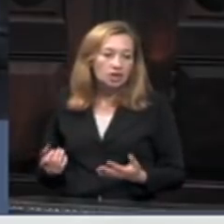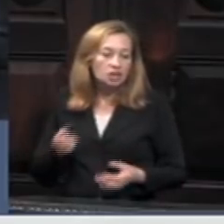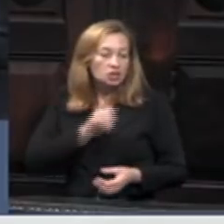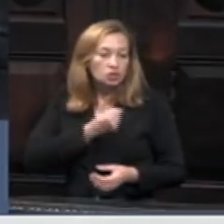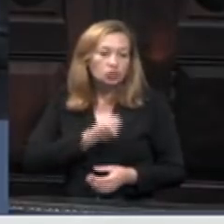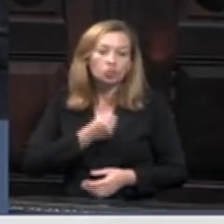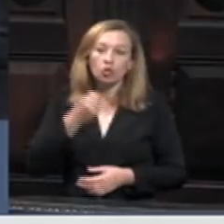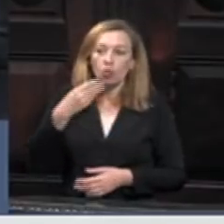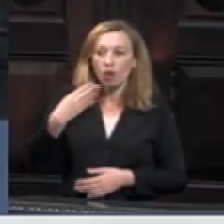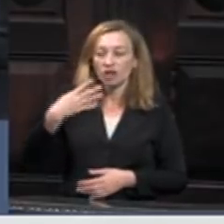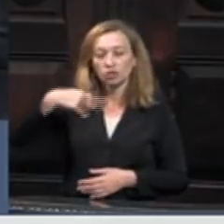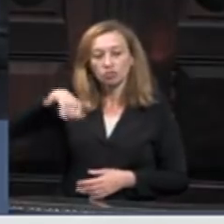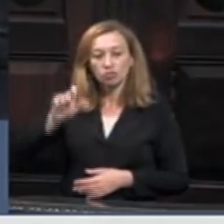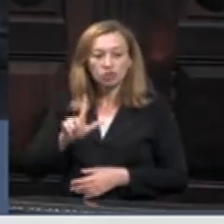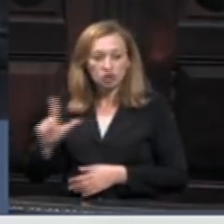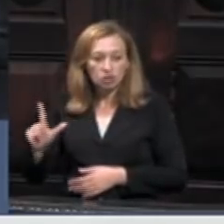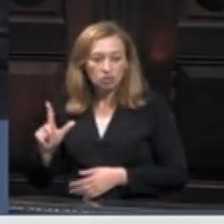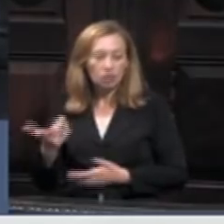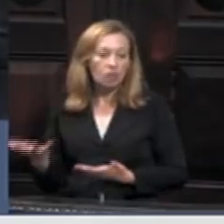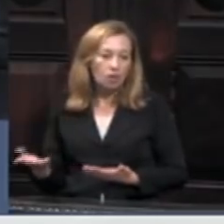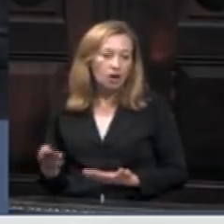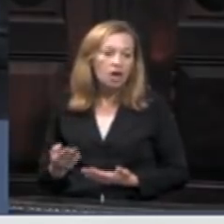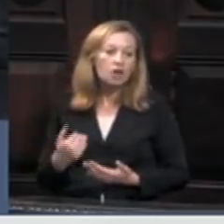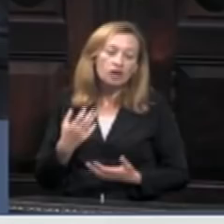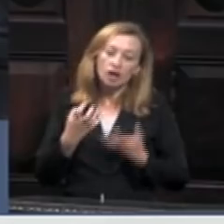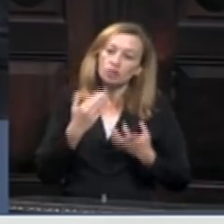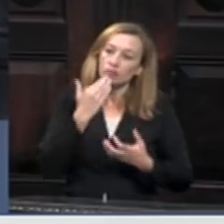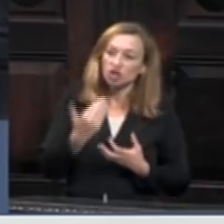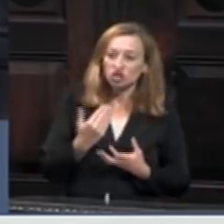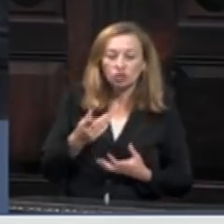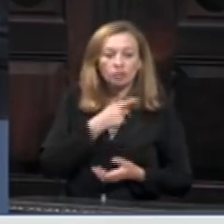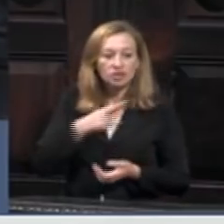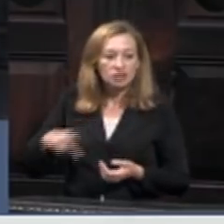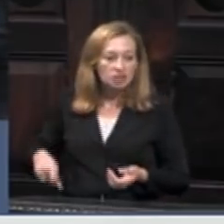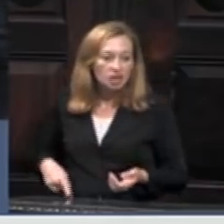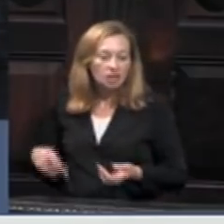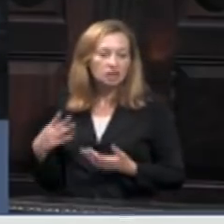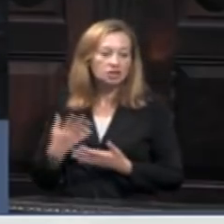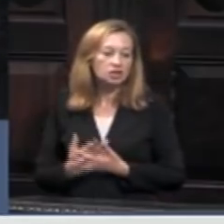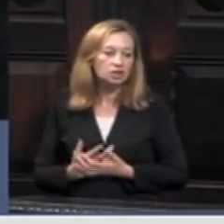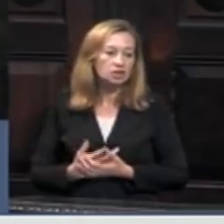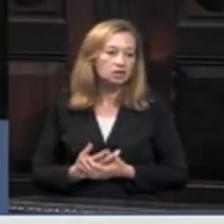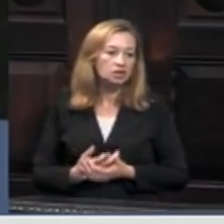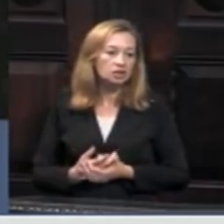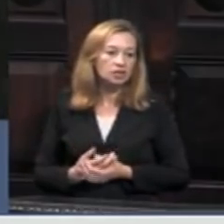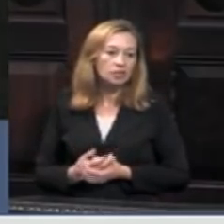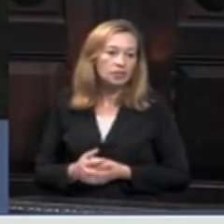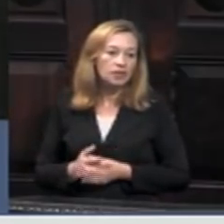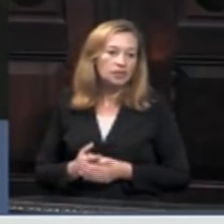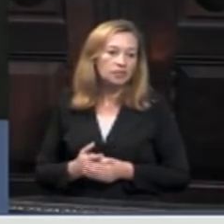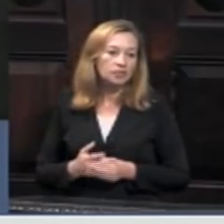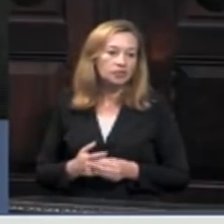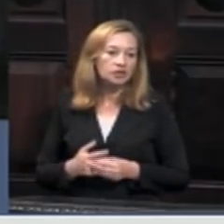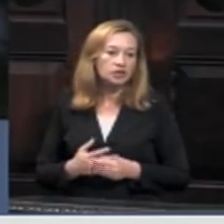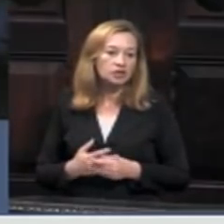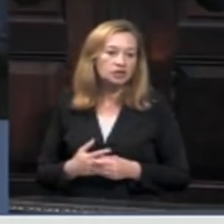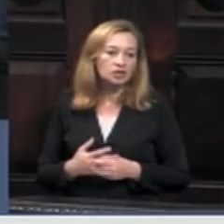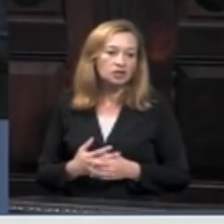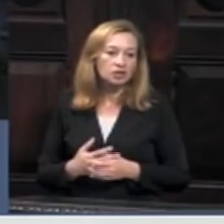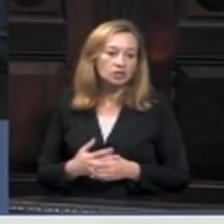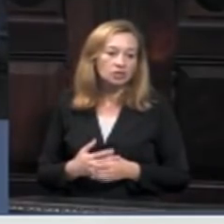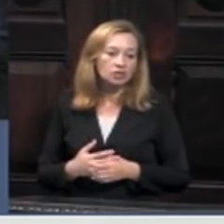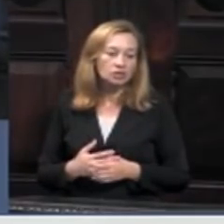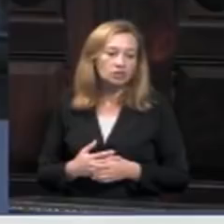desabar. E eu pedi a Vossa Excelência que pedisse a sua imensa assessoria,